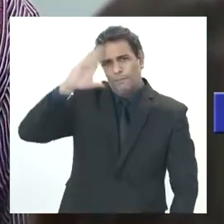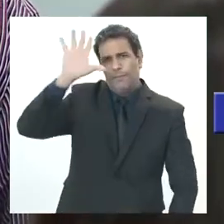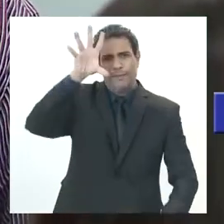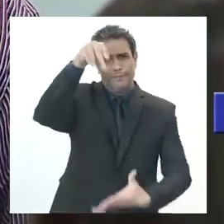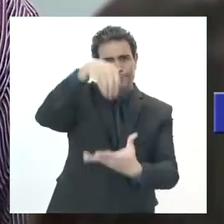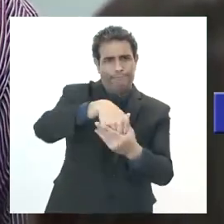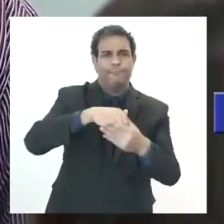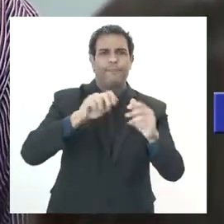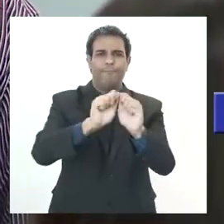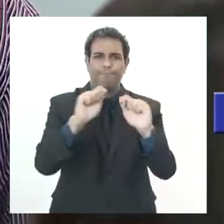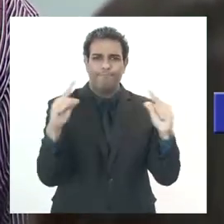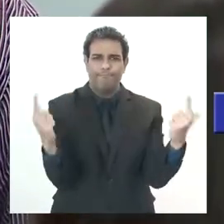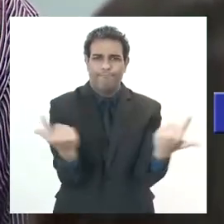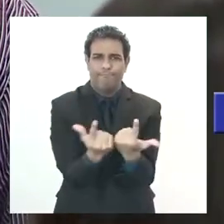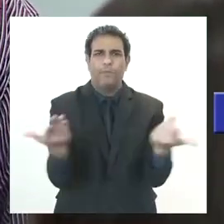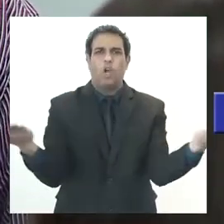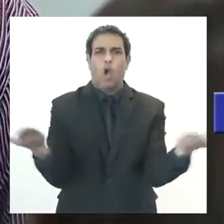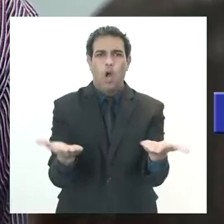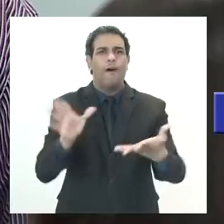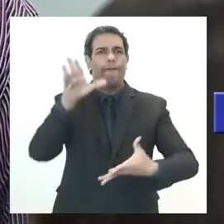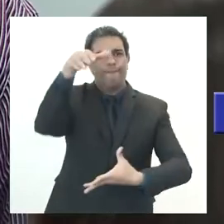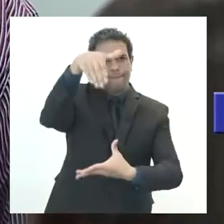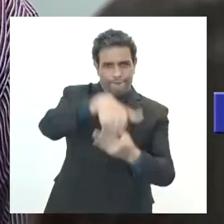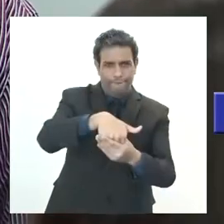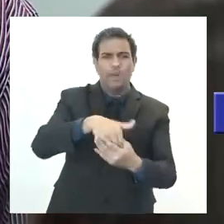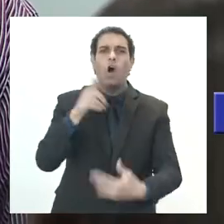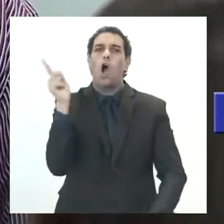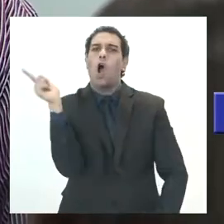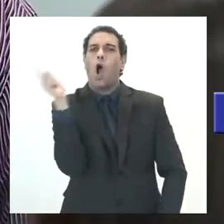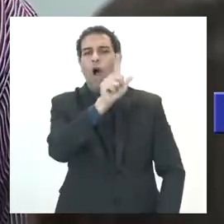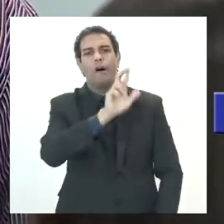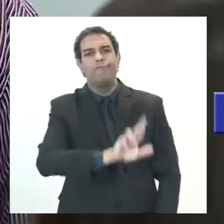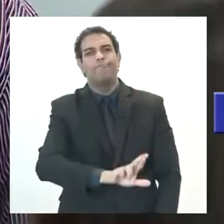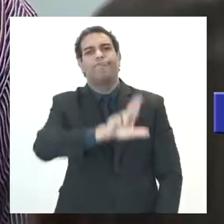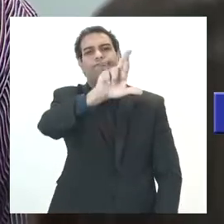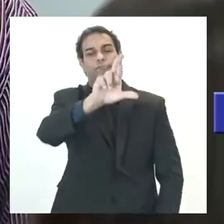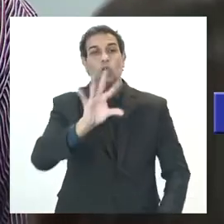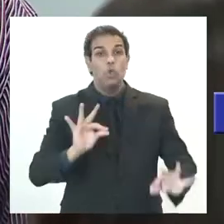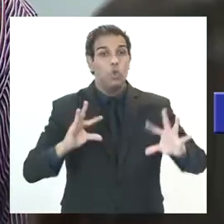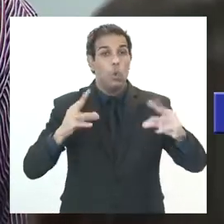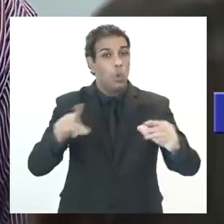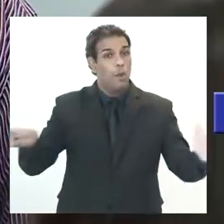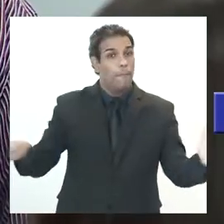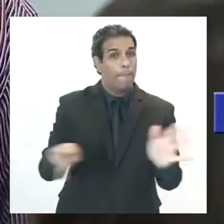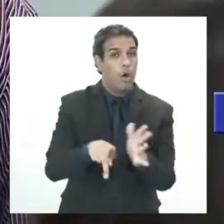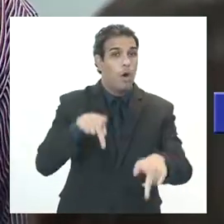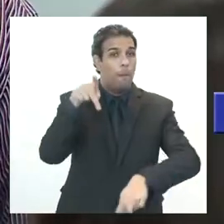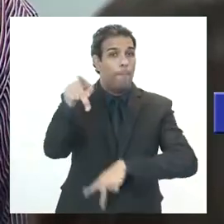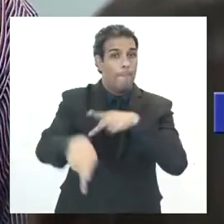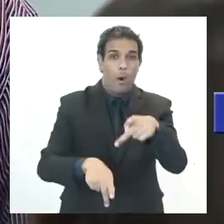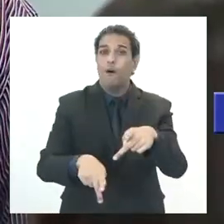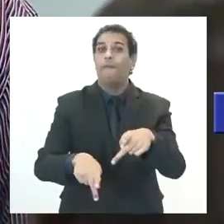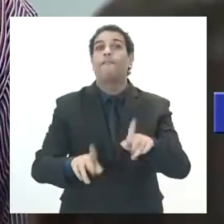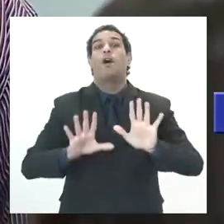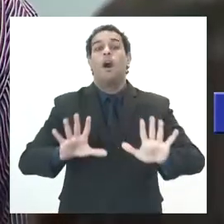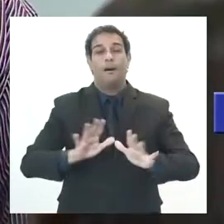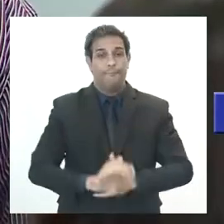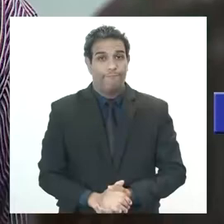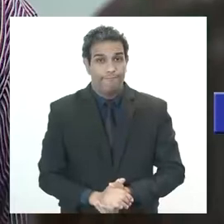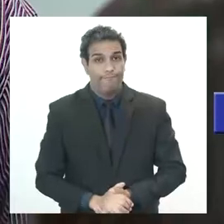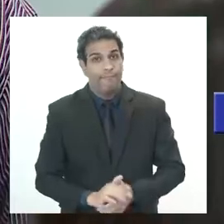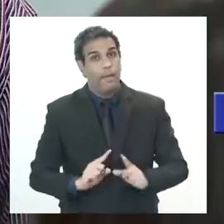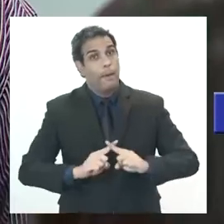Parlamento porque o Parlamento está aqui e foi eleito para ele para representar os interesses do povo e não de determinados grupos privados